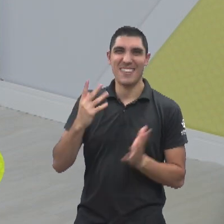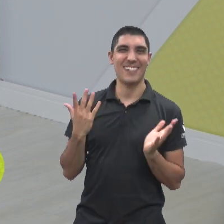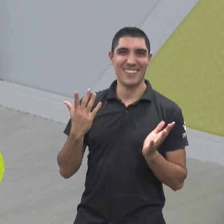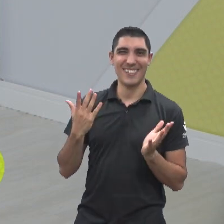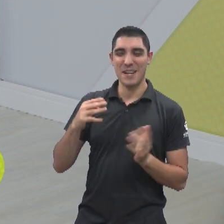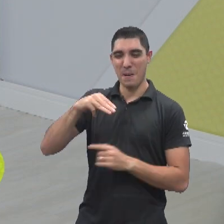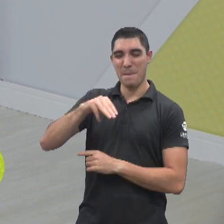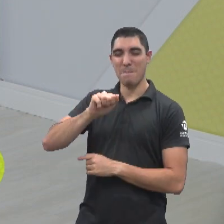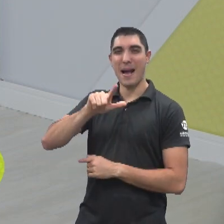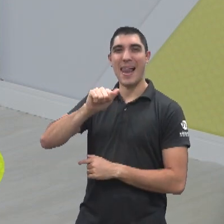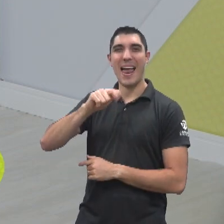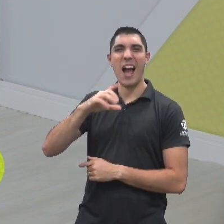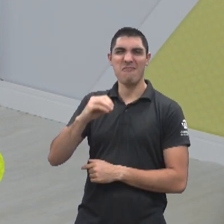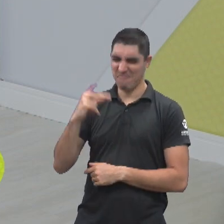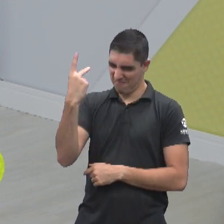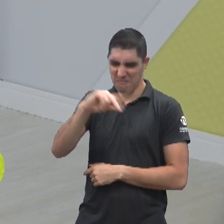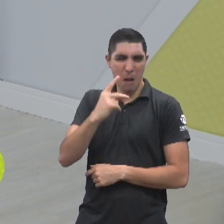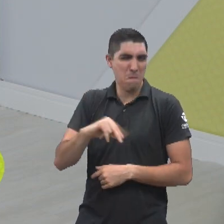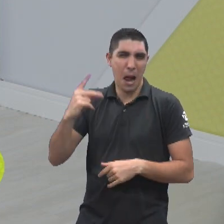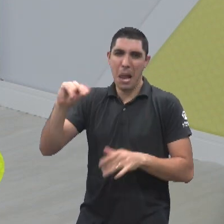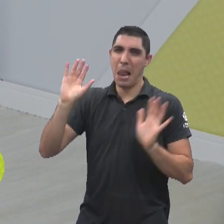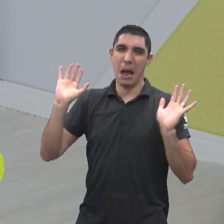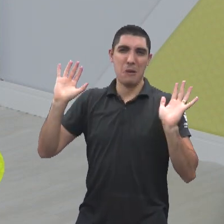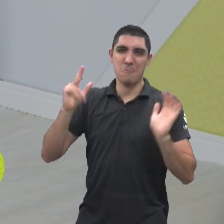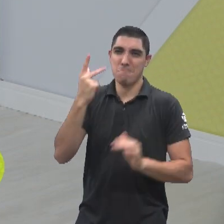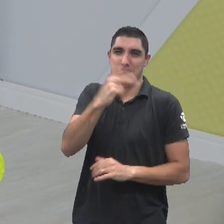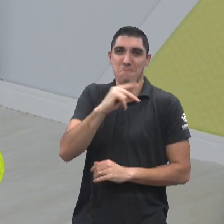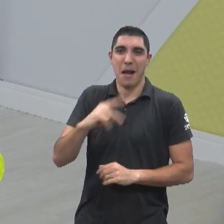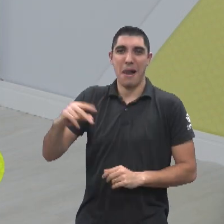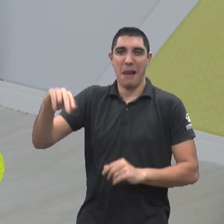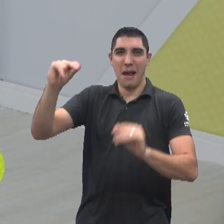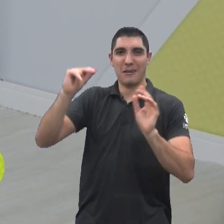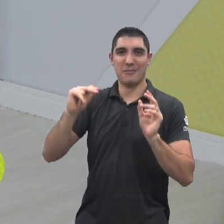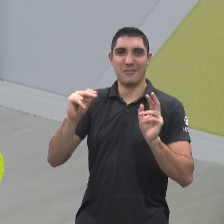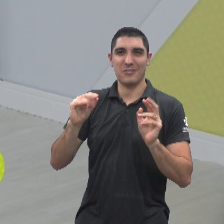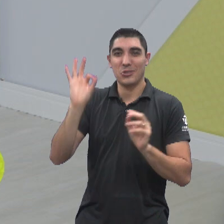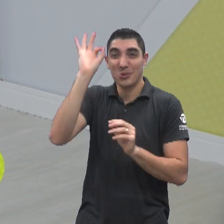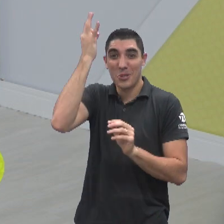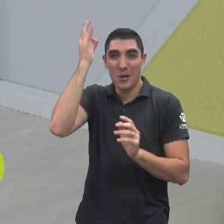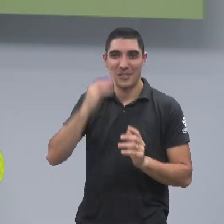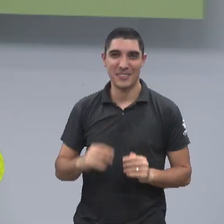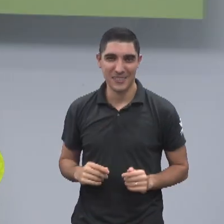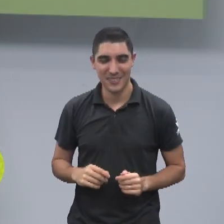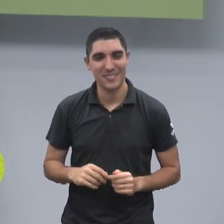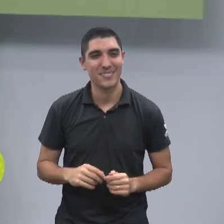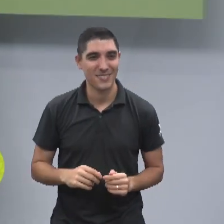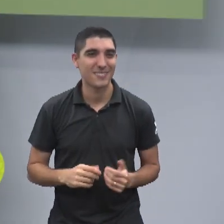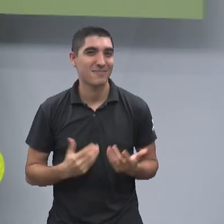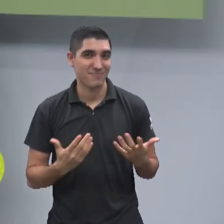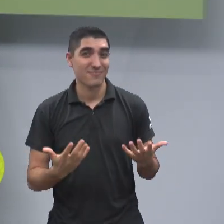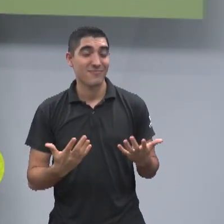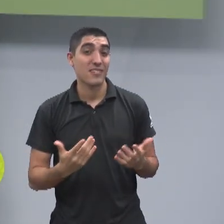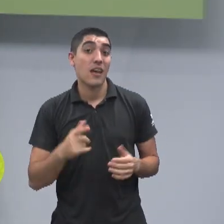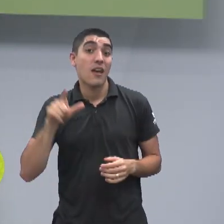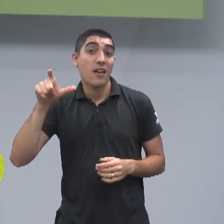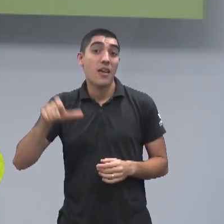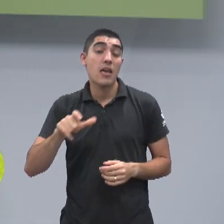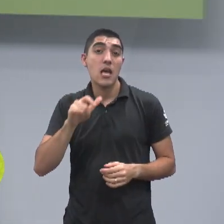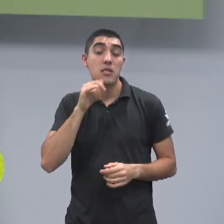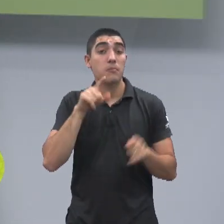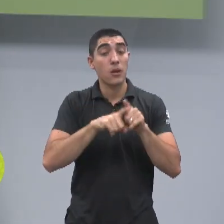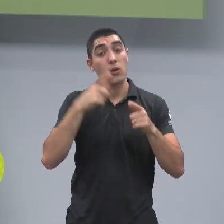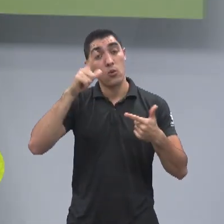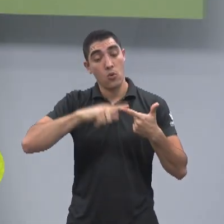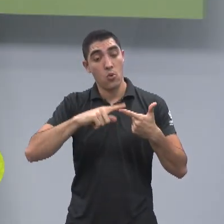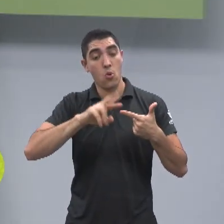Bruno? Malaco é Ape City, é isso aí? Pô, tá uma festa o programa, vai, segue o programa. Tem o Alberto Félix também, que levou o Taubaté,